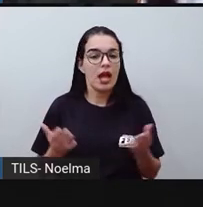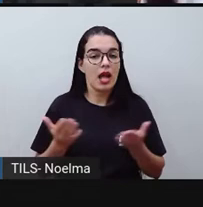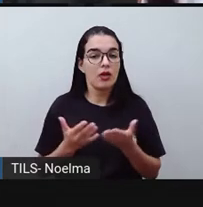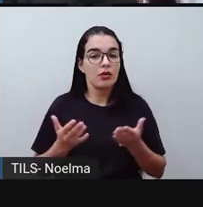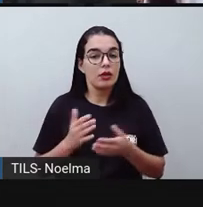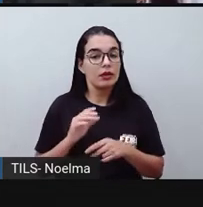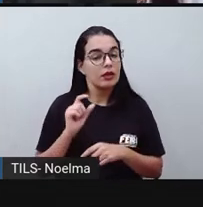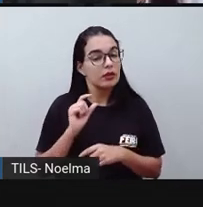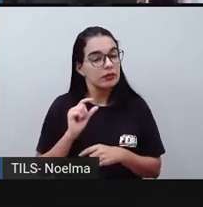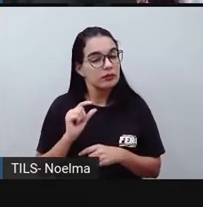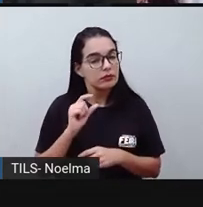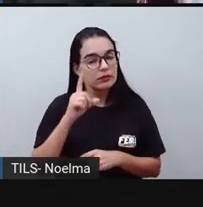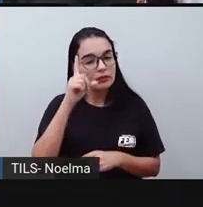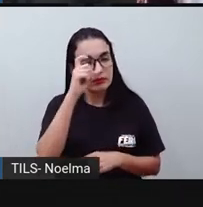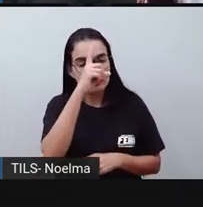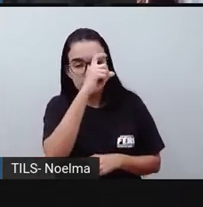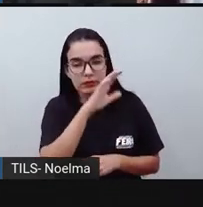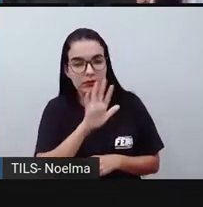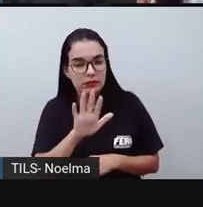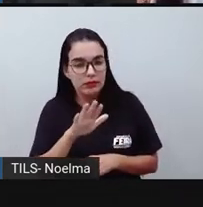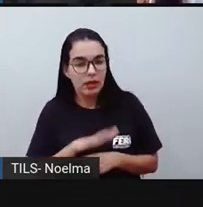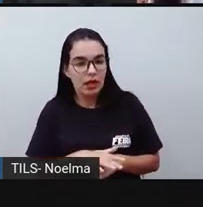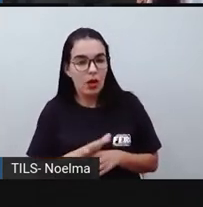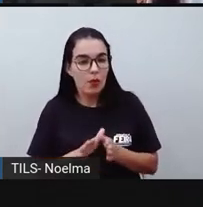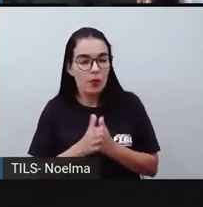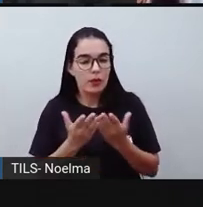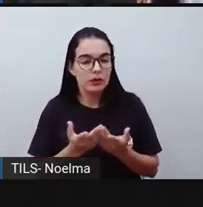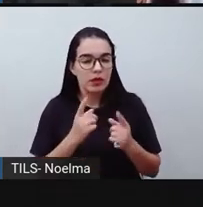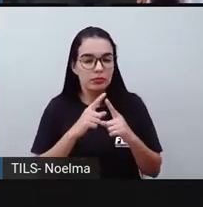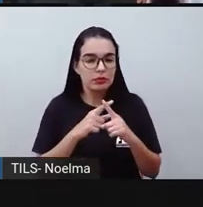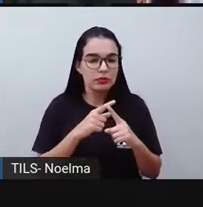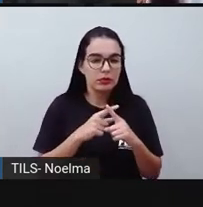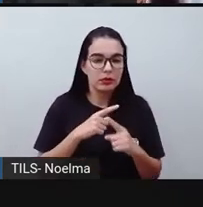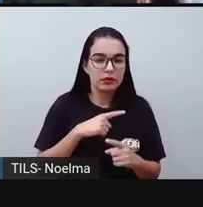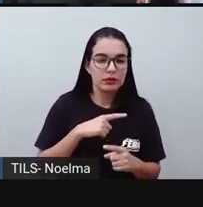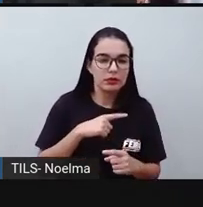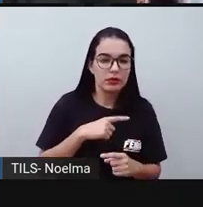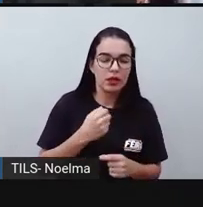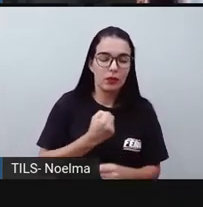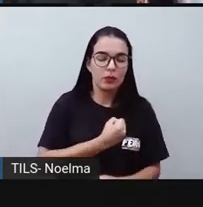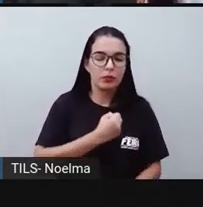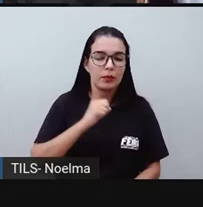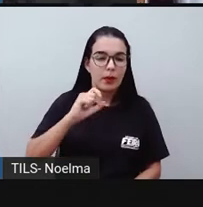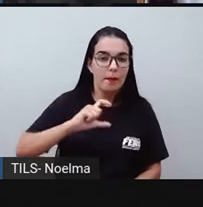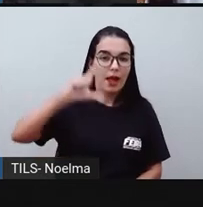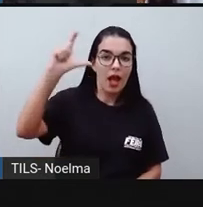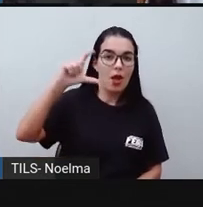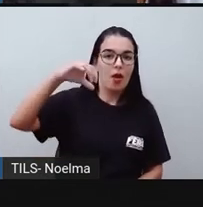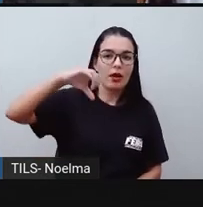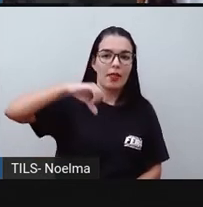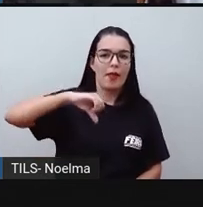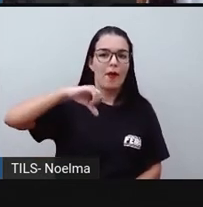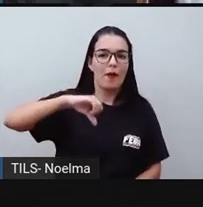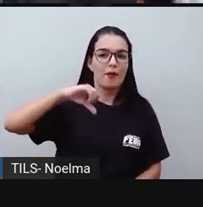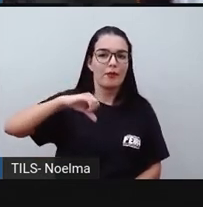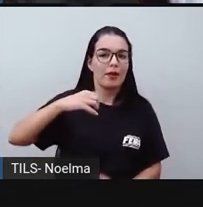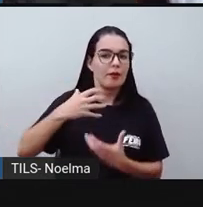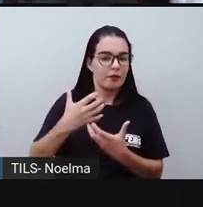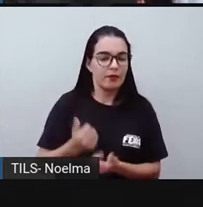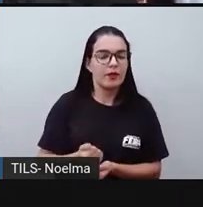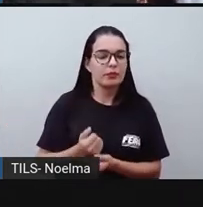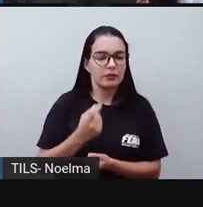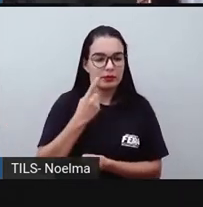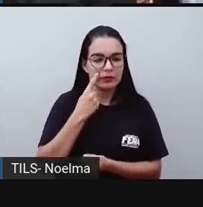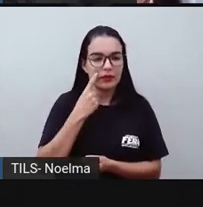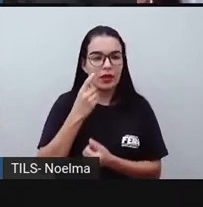pouco mais complexo. Quando a multiplicação entre as unidades resulta em um número maior que 9. E aí nós vamos,